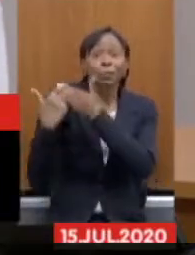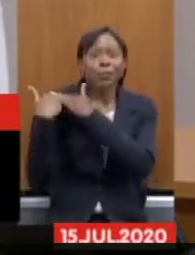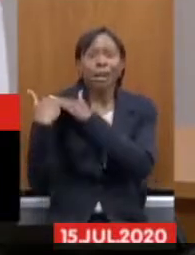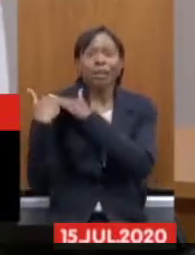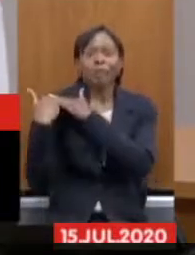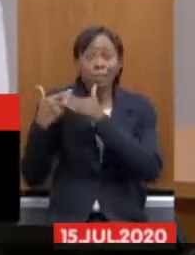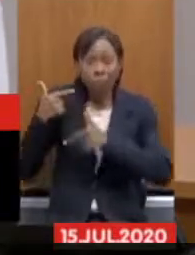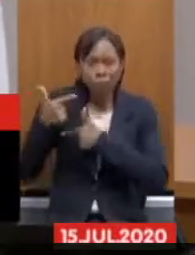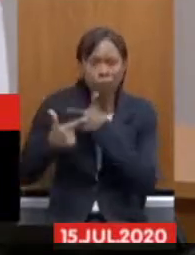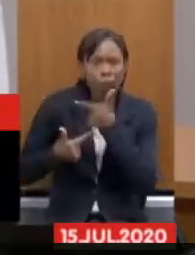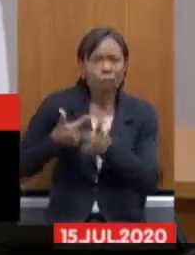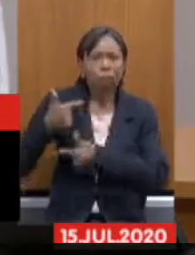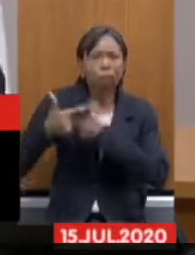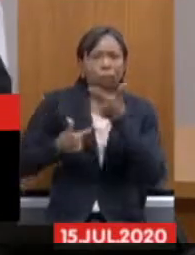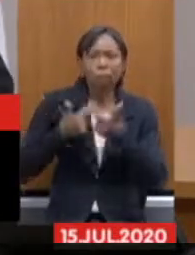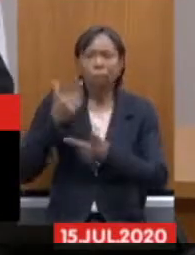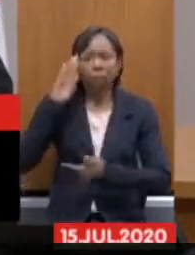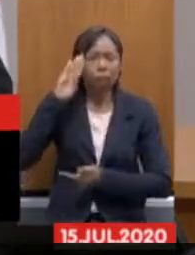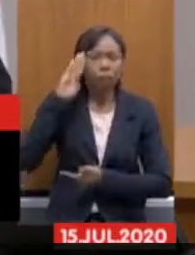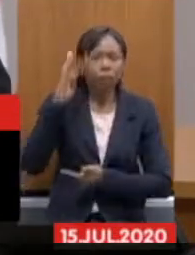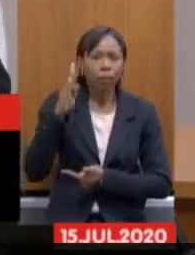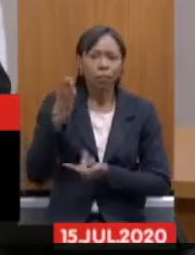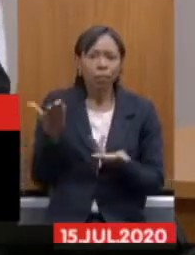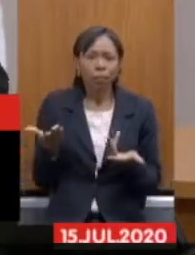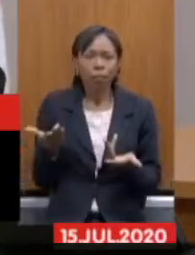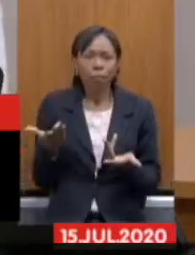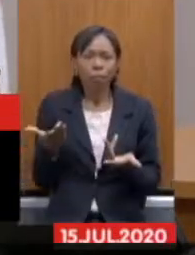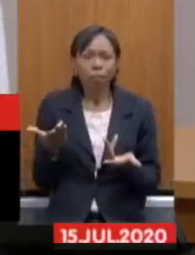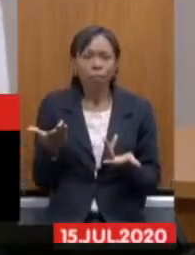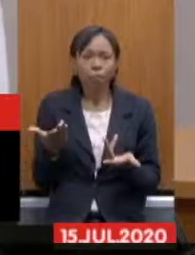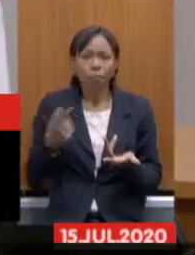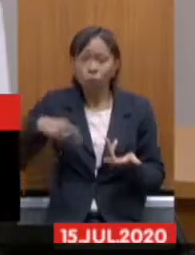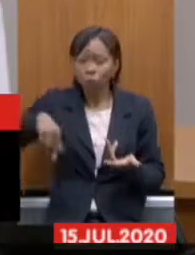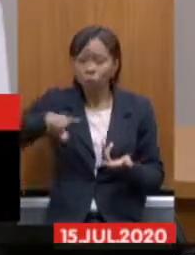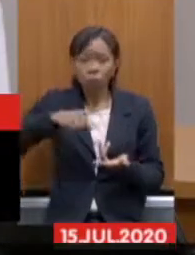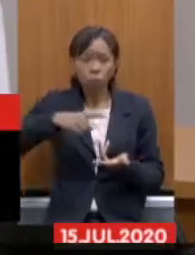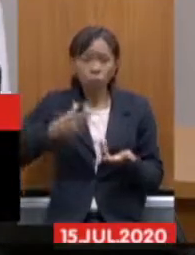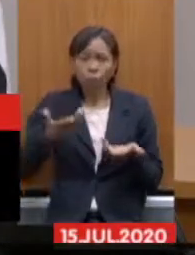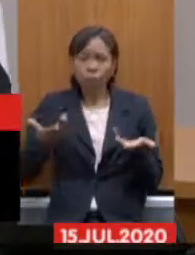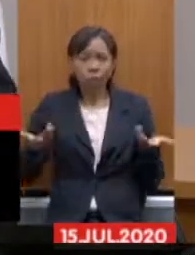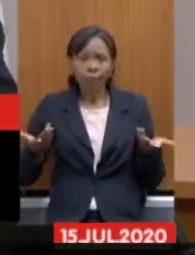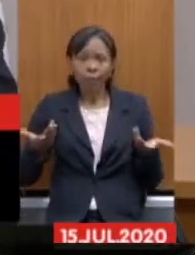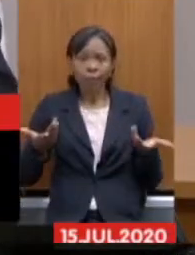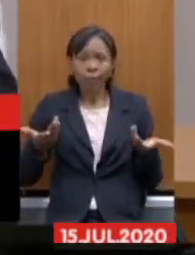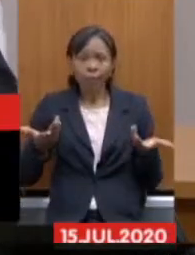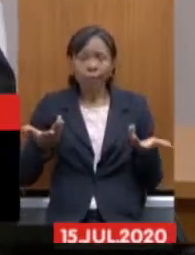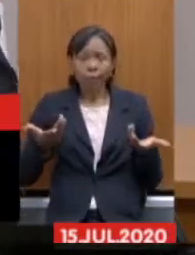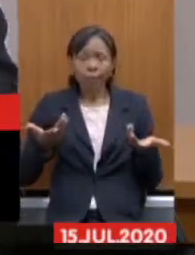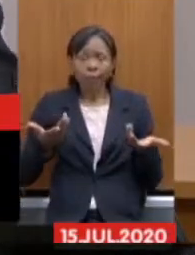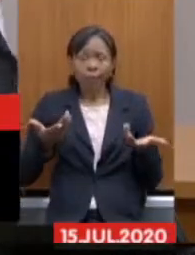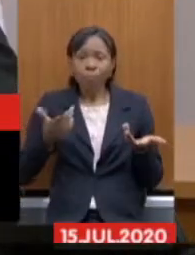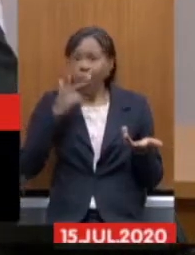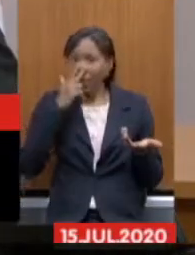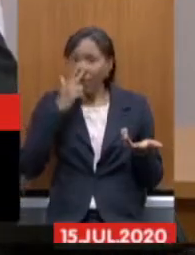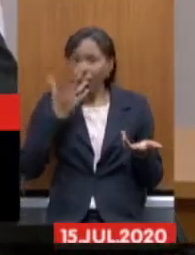só não fazem mais porque nós estamos sendo desmontado o serviço público tem sido desmontado aqui em minas